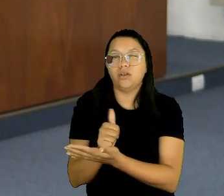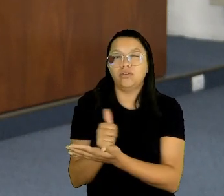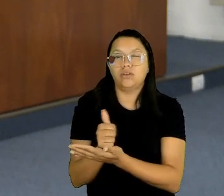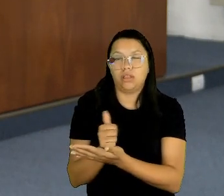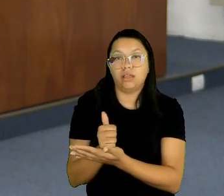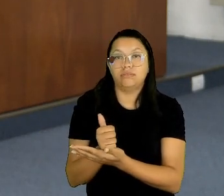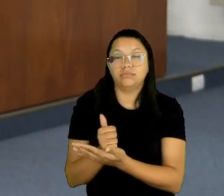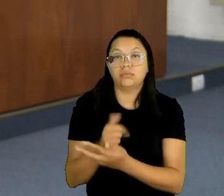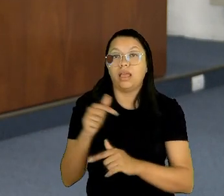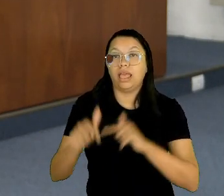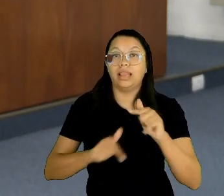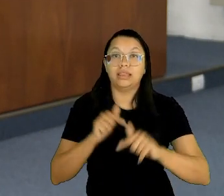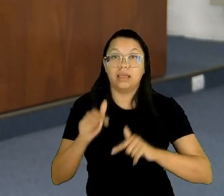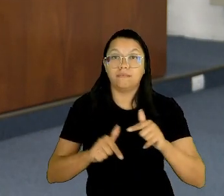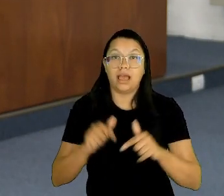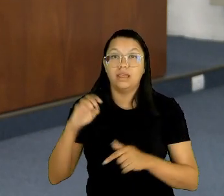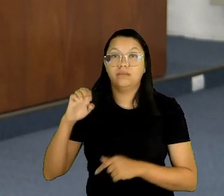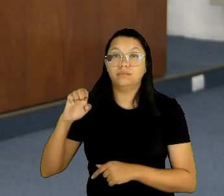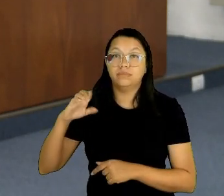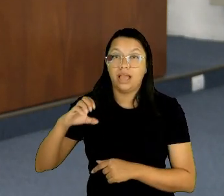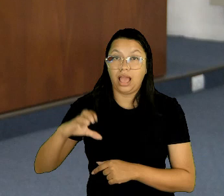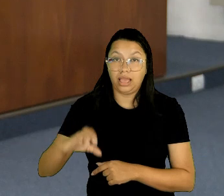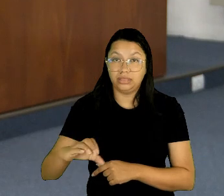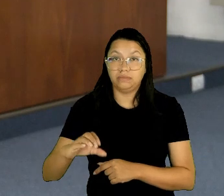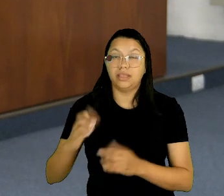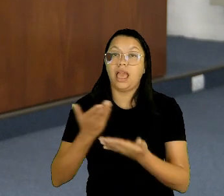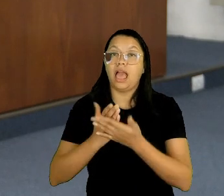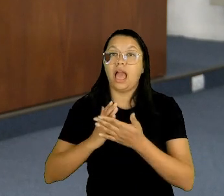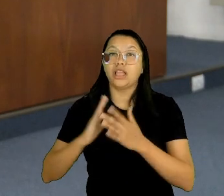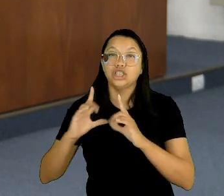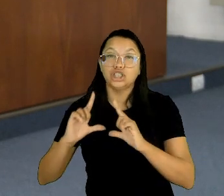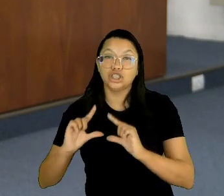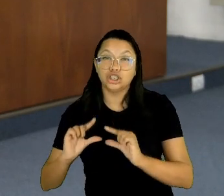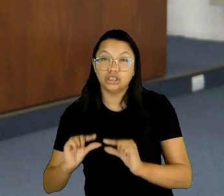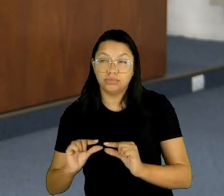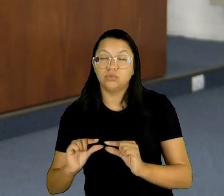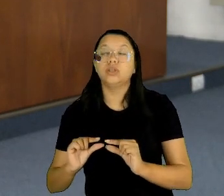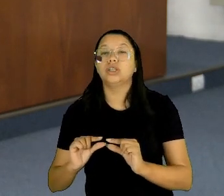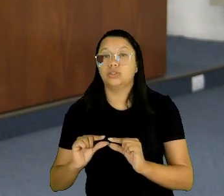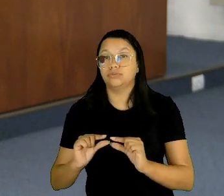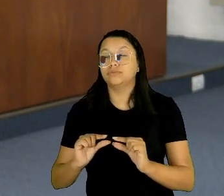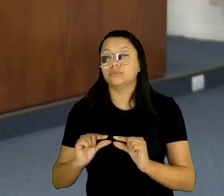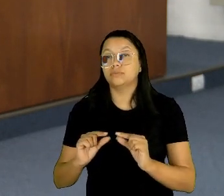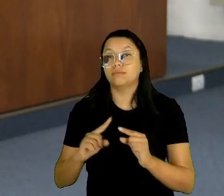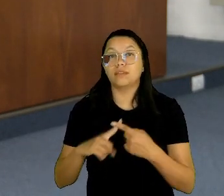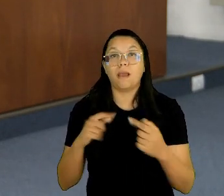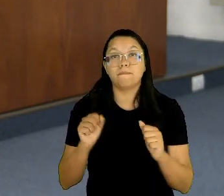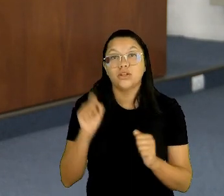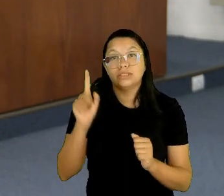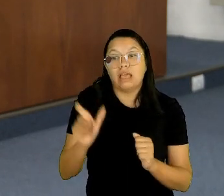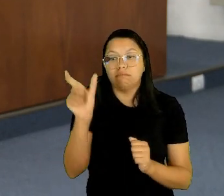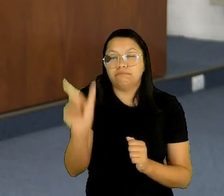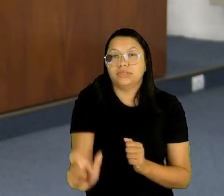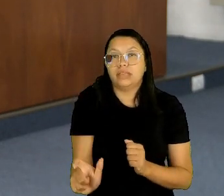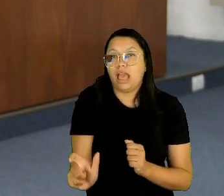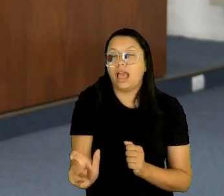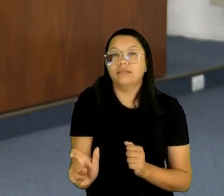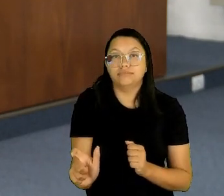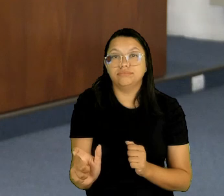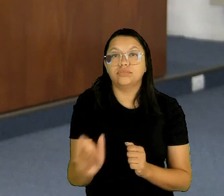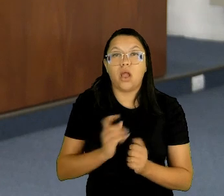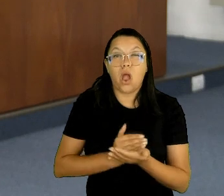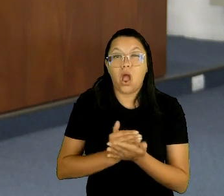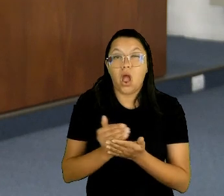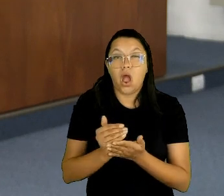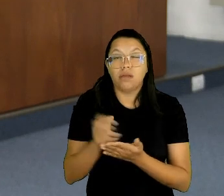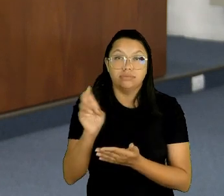está controlando. Ele age numa enzima que vai acabar reduzindo o colesterol. Então, pode ser que o paciente,